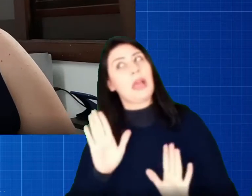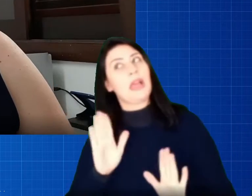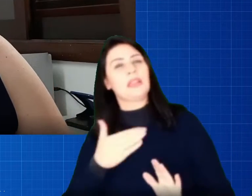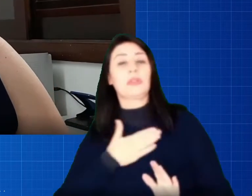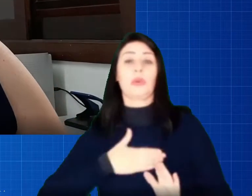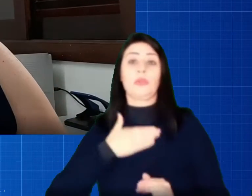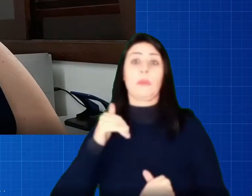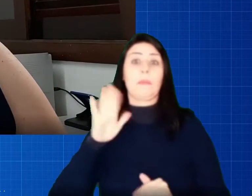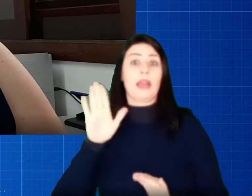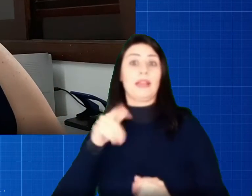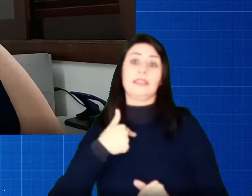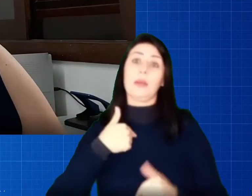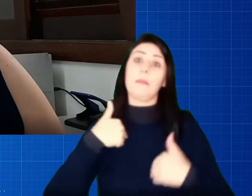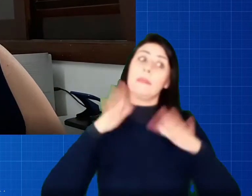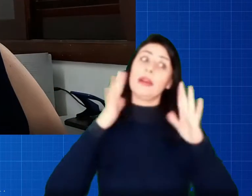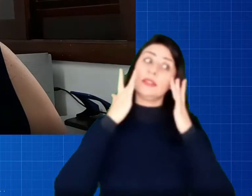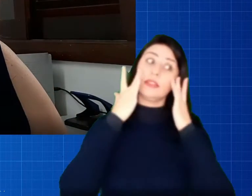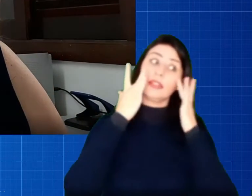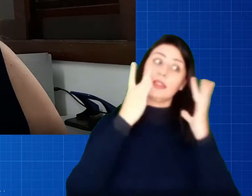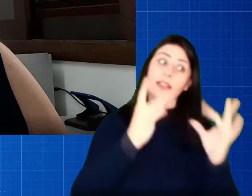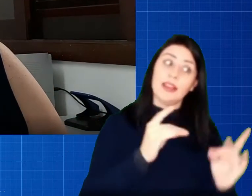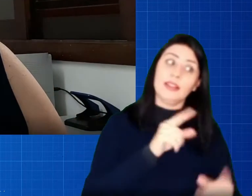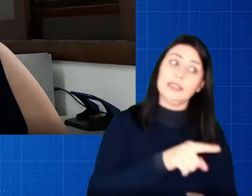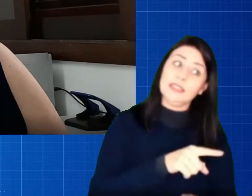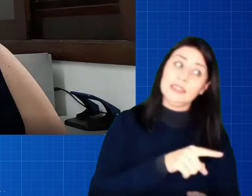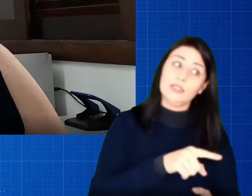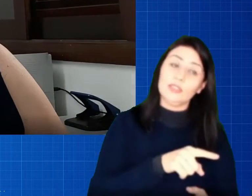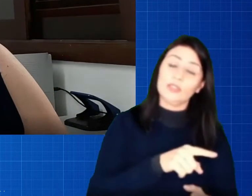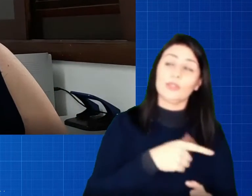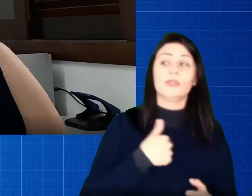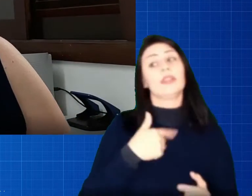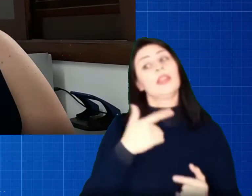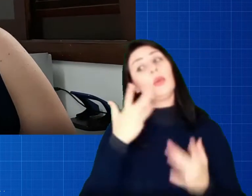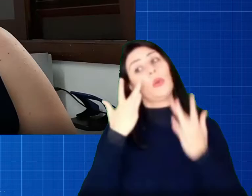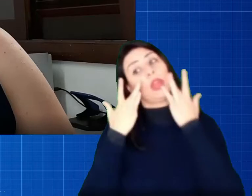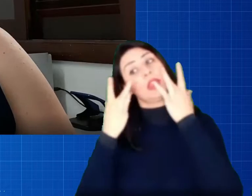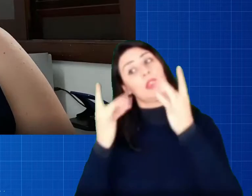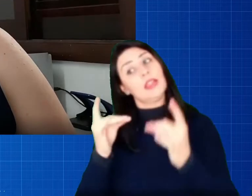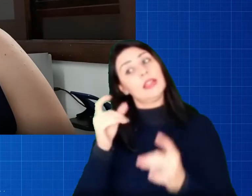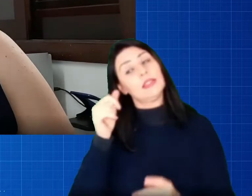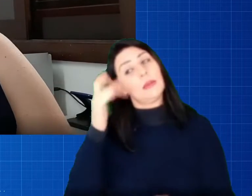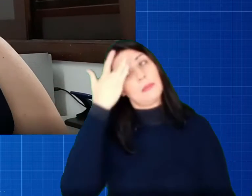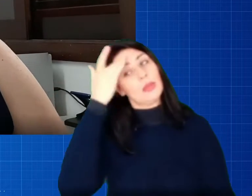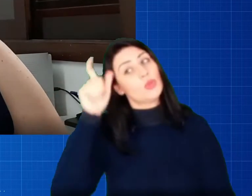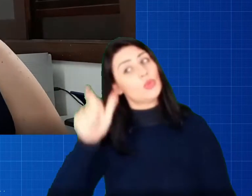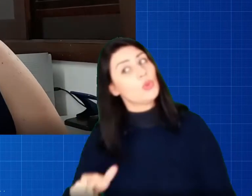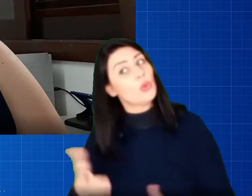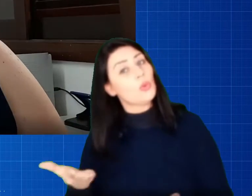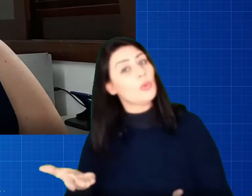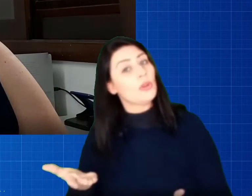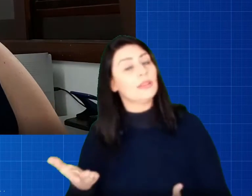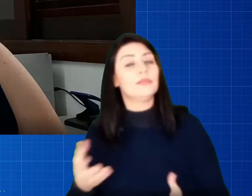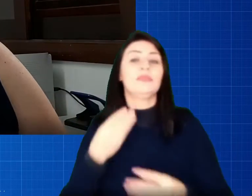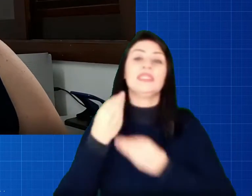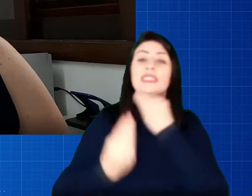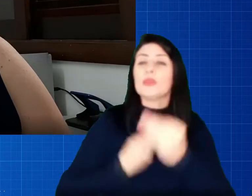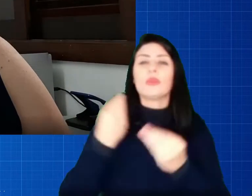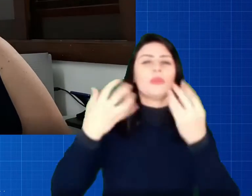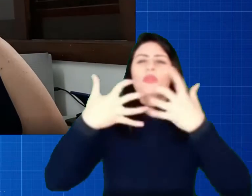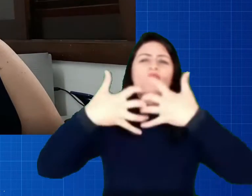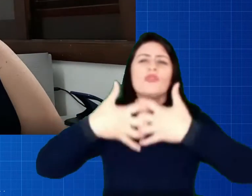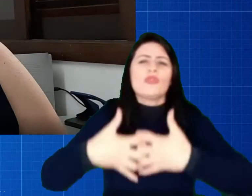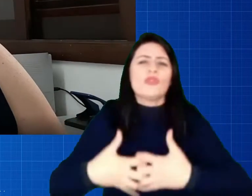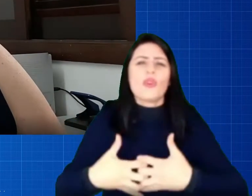daquilo, me interesso por tal coisa, me interesso por tal pessoa. E como que